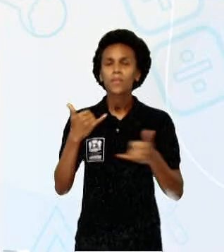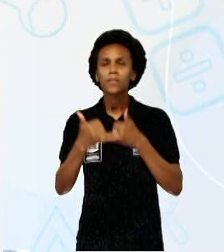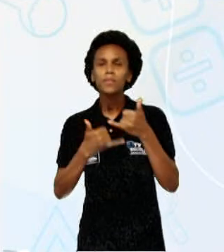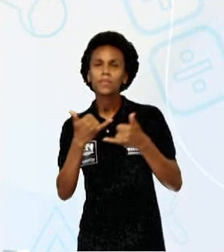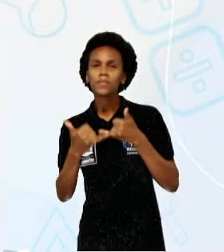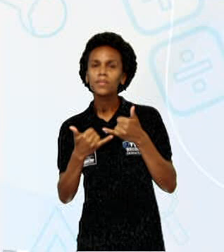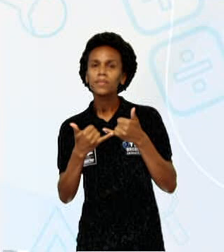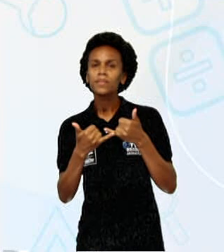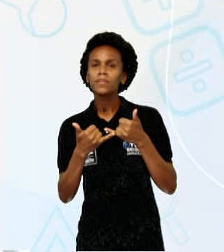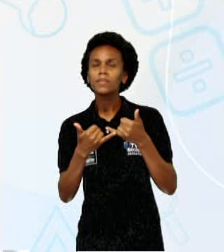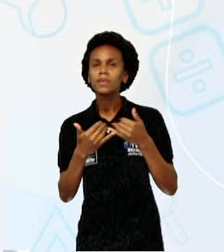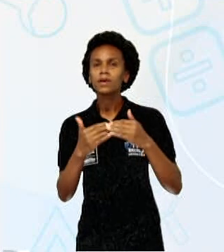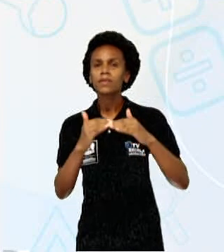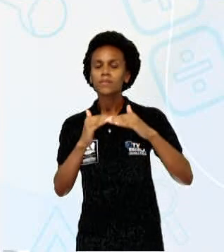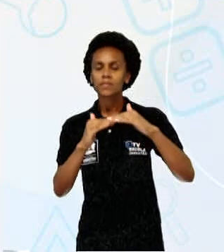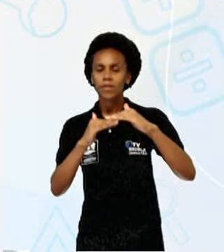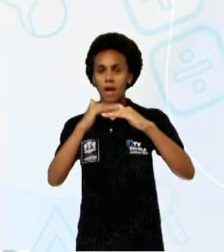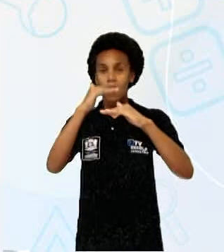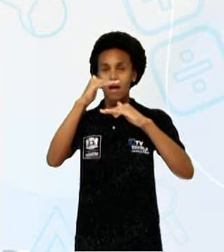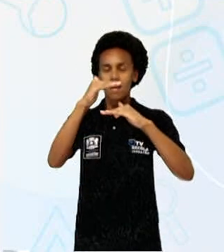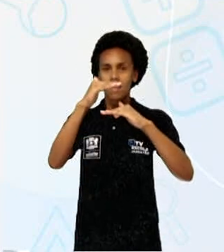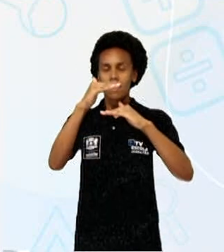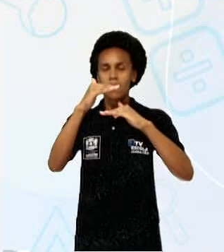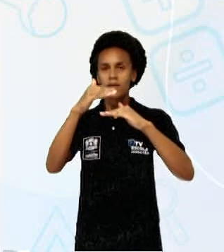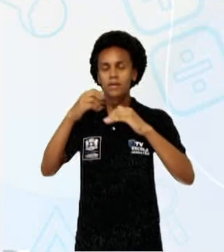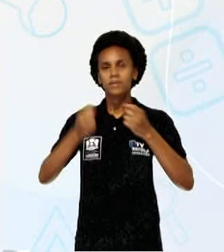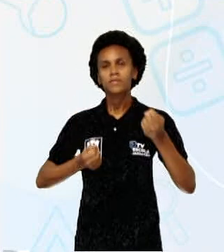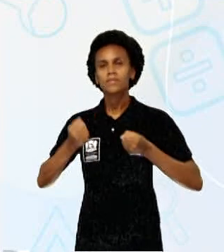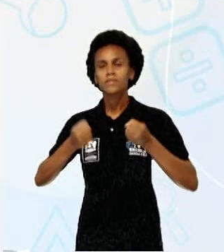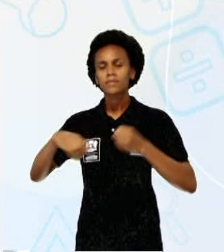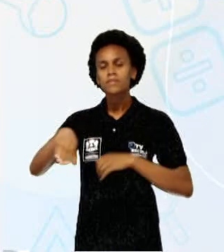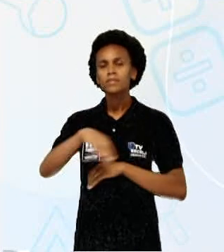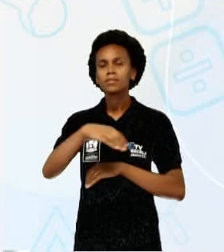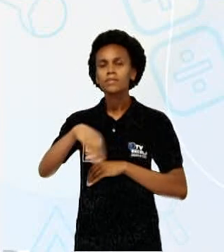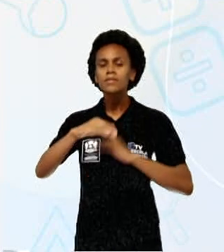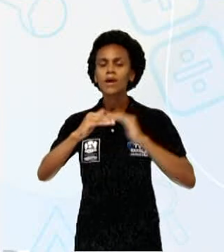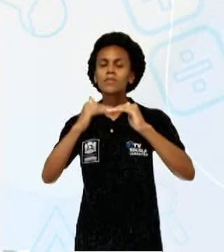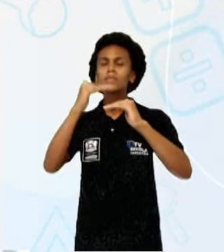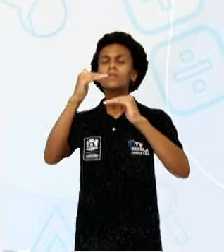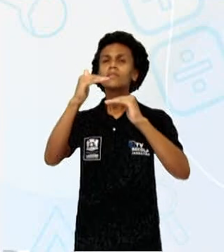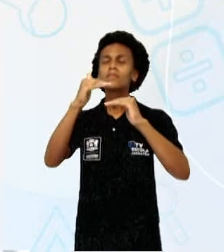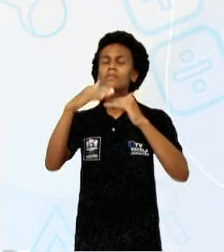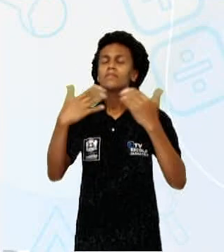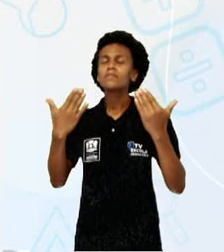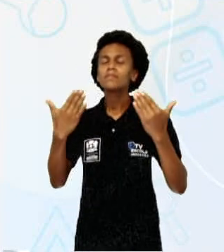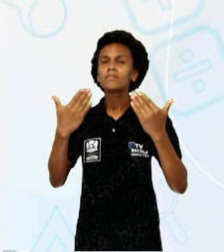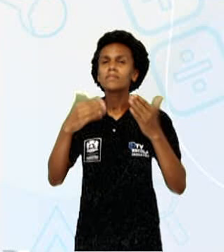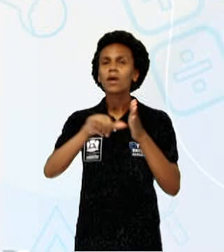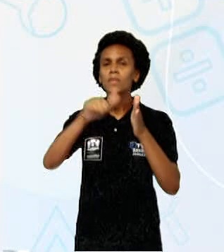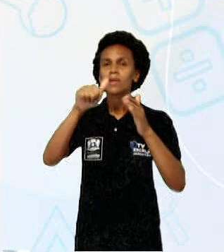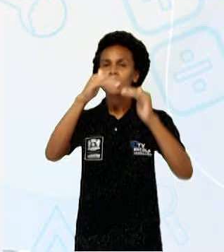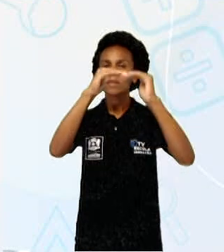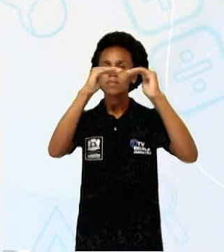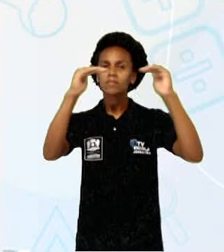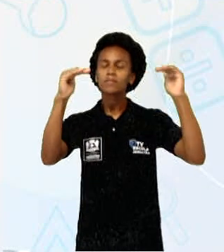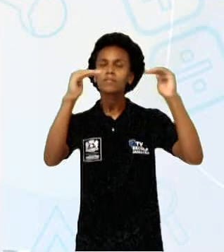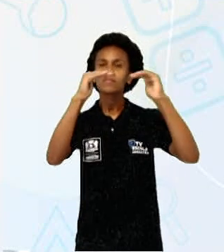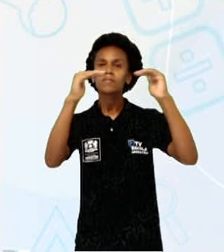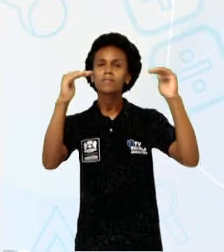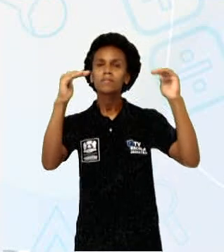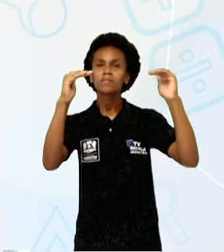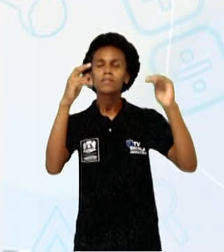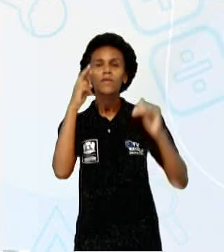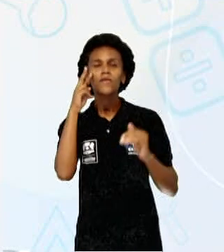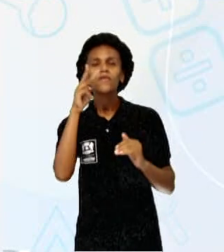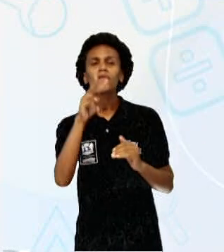dos carrinhos e olha aí eu tô na primeira prateleira O que é que tem na primeira prateleira eu estou